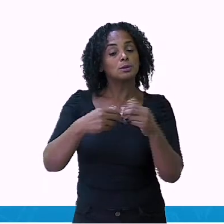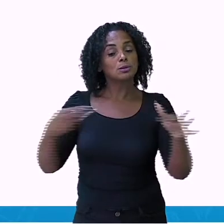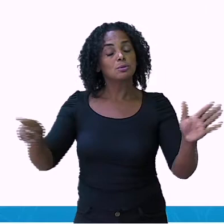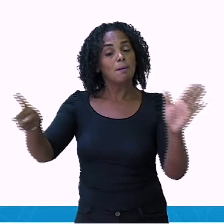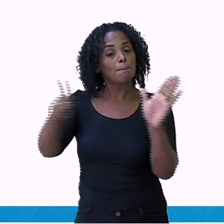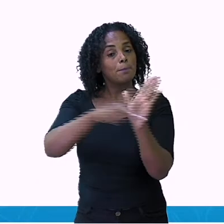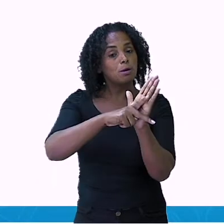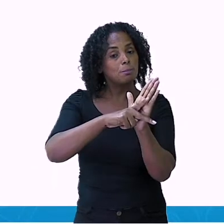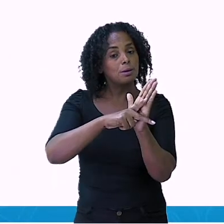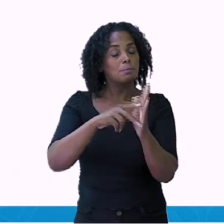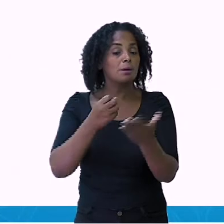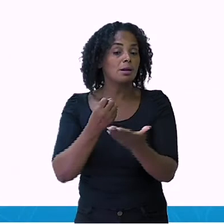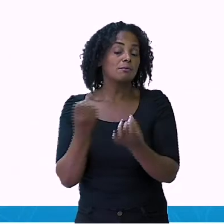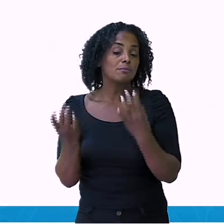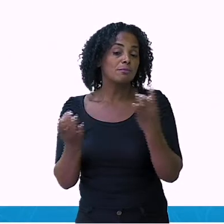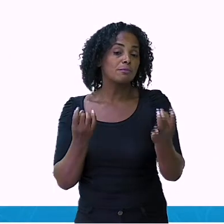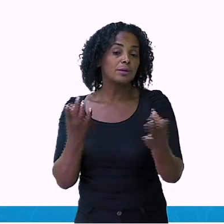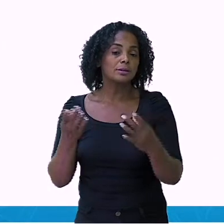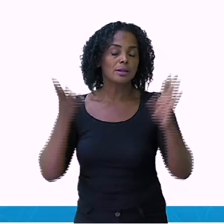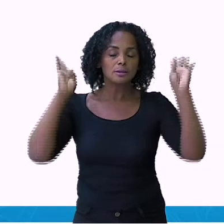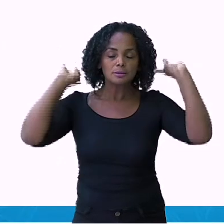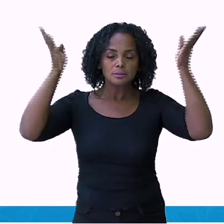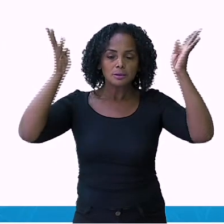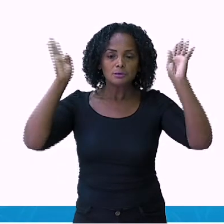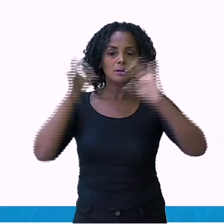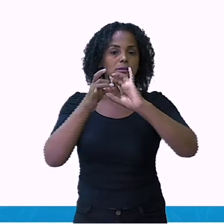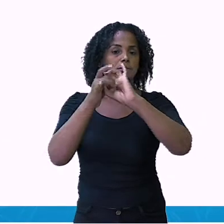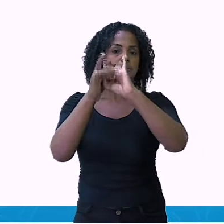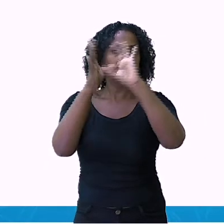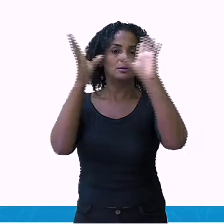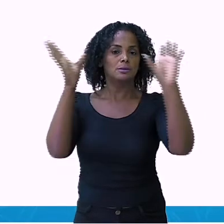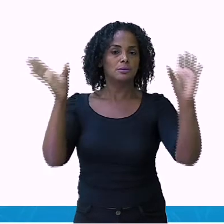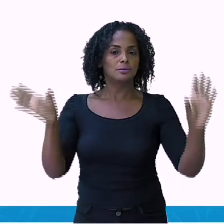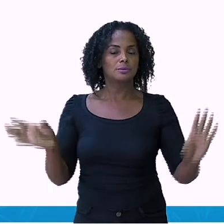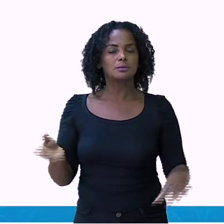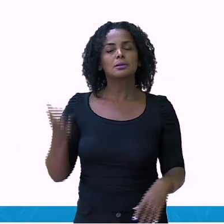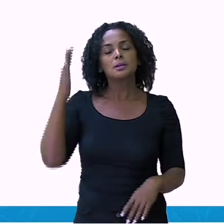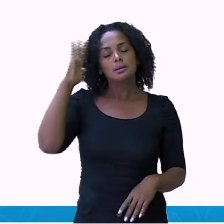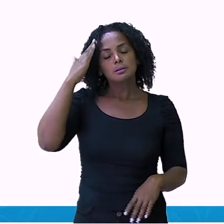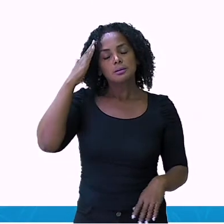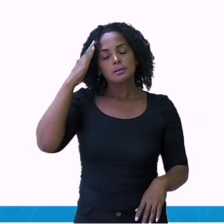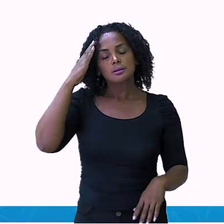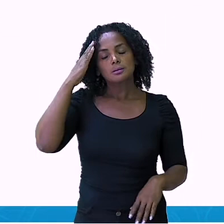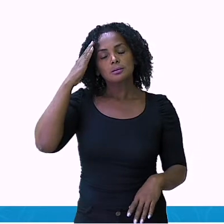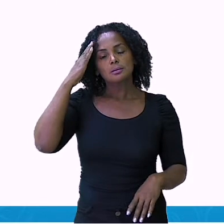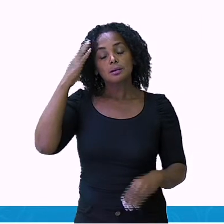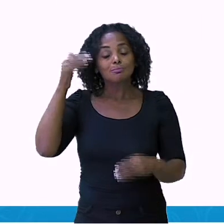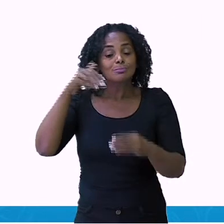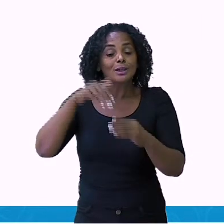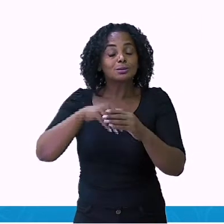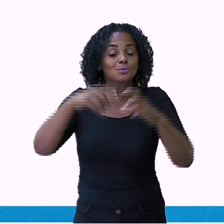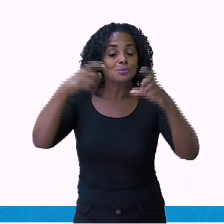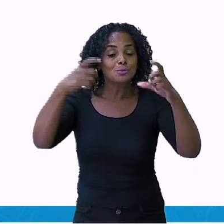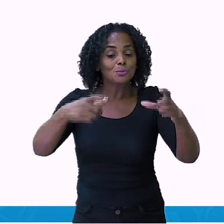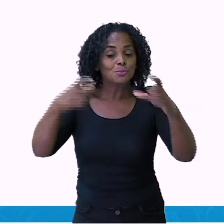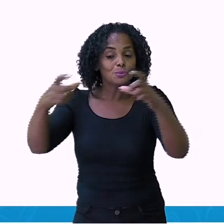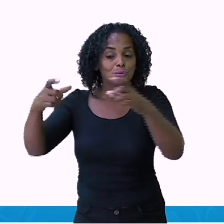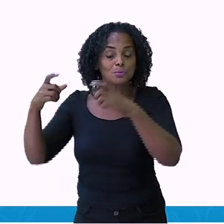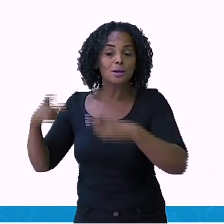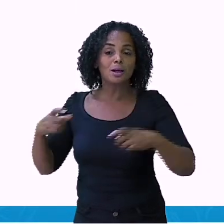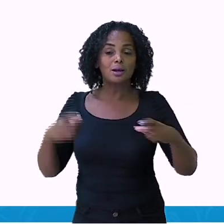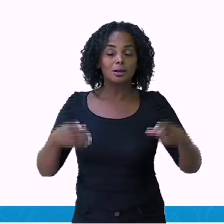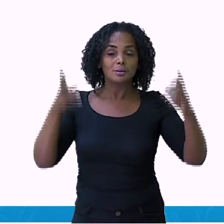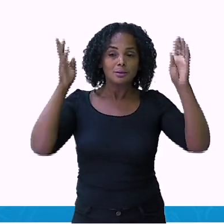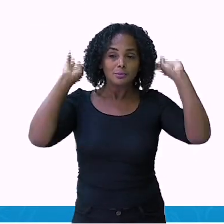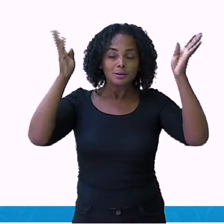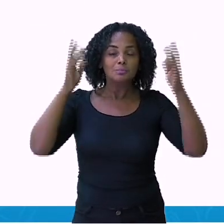feiras livres. Então é importante a gente entender que a gente, dentro de um mesmo local, a gente tem essa gama de produtos